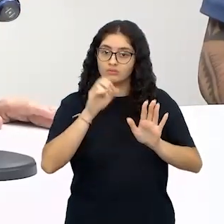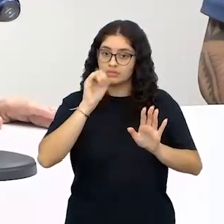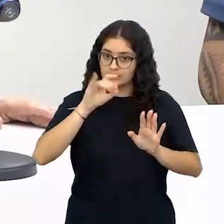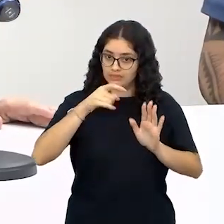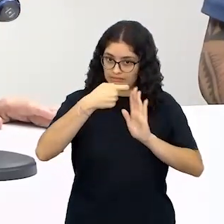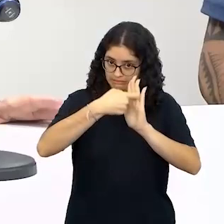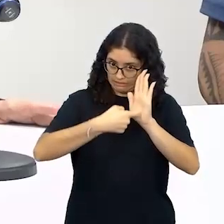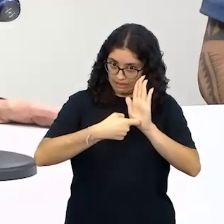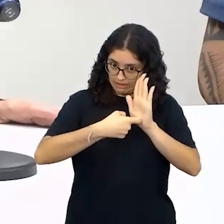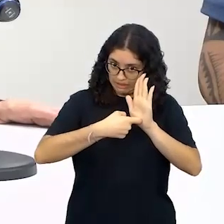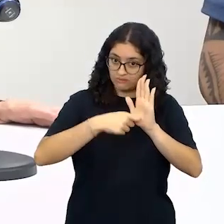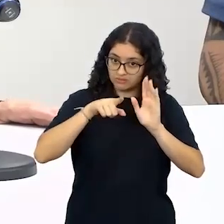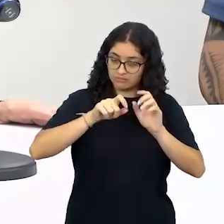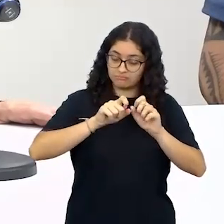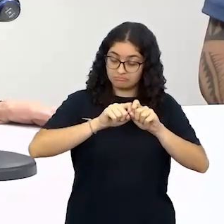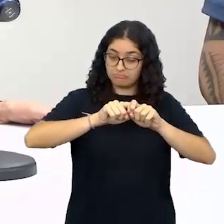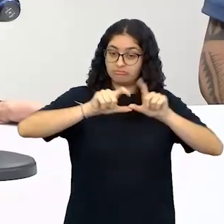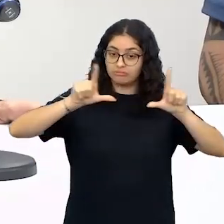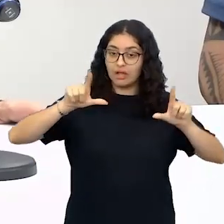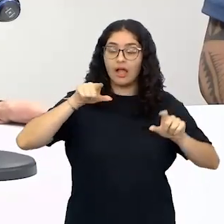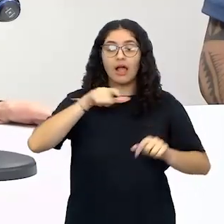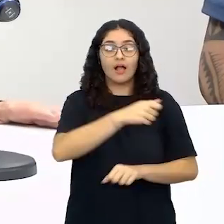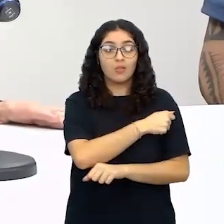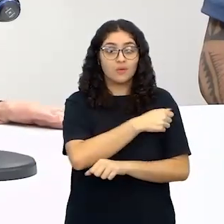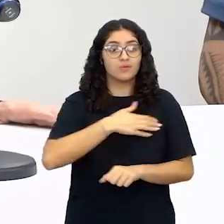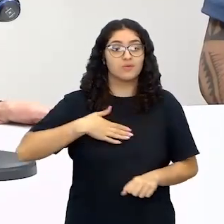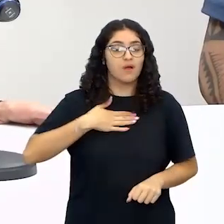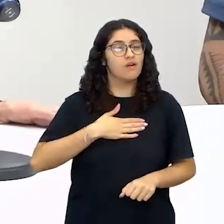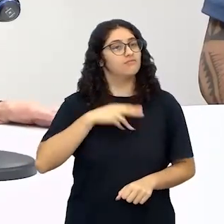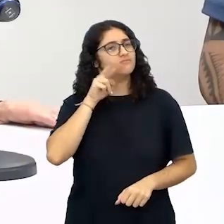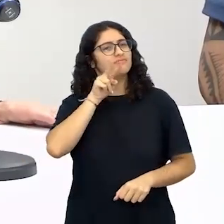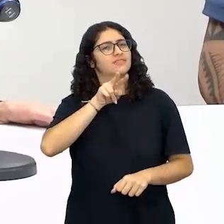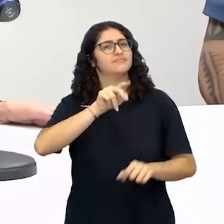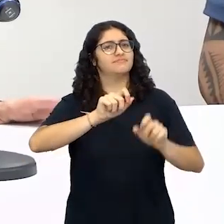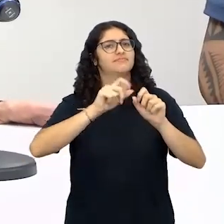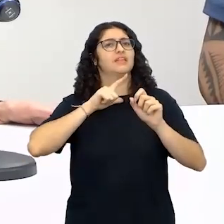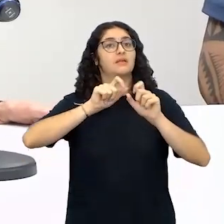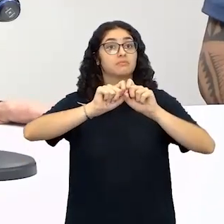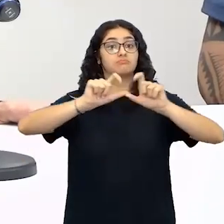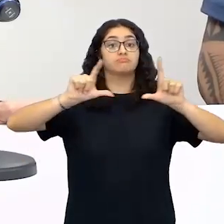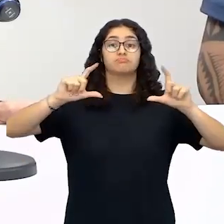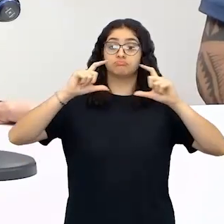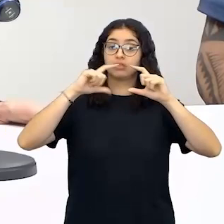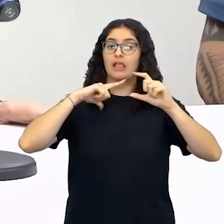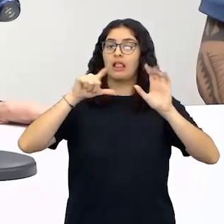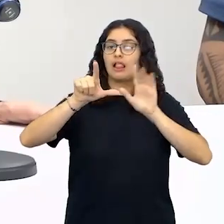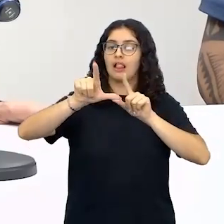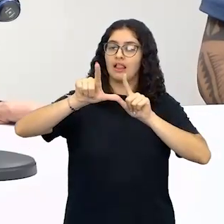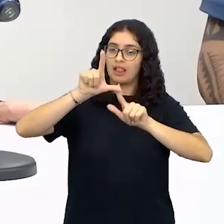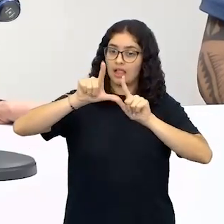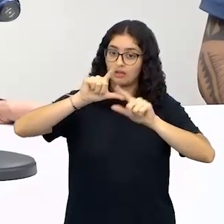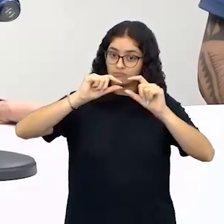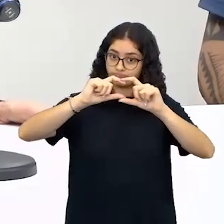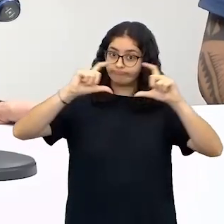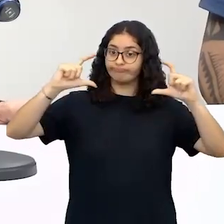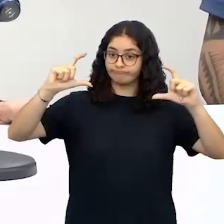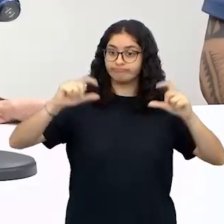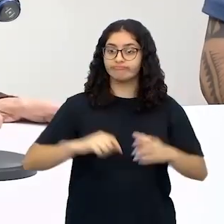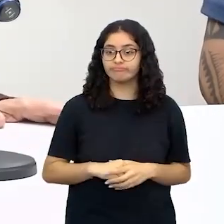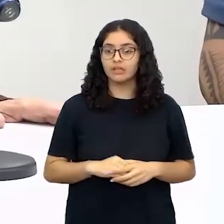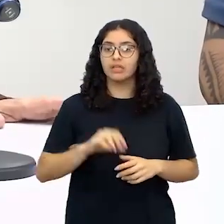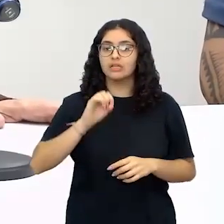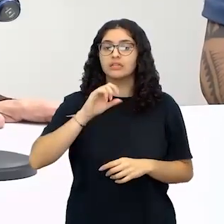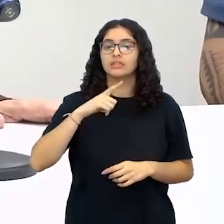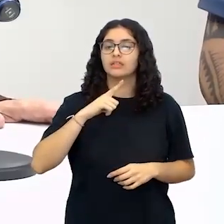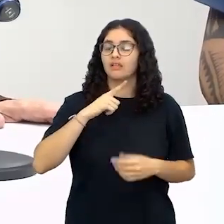texto. Pronto, os alunos vão até gostar, porque aí não tem que ficar lá pertinho. Então, são